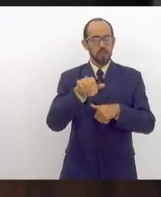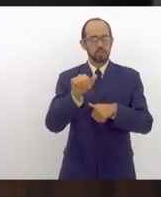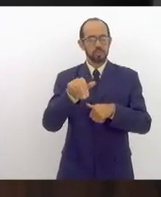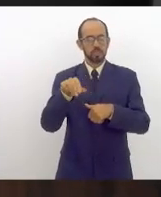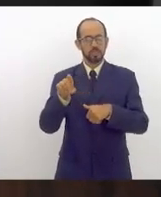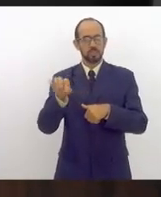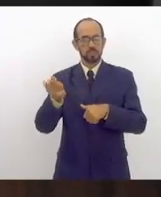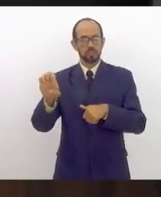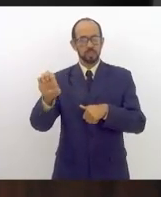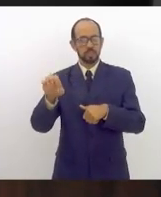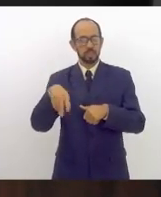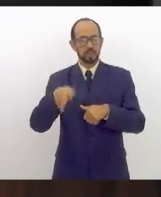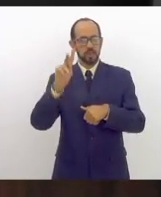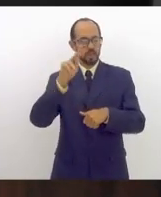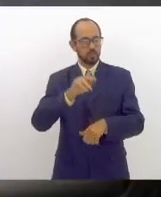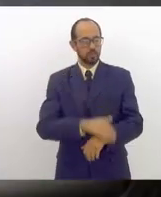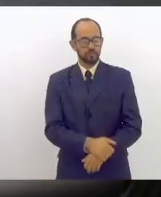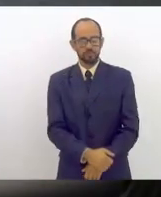Knoploch. É